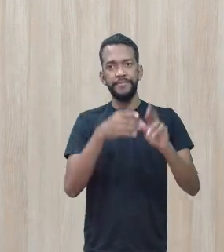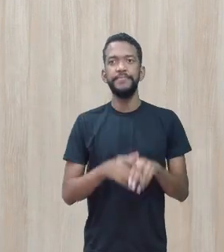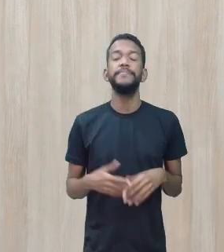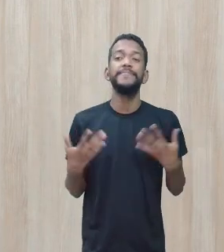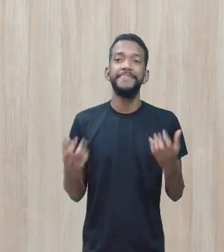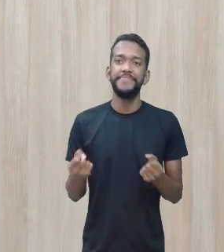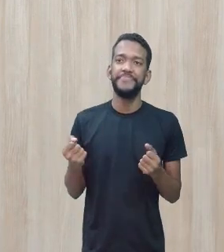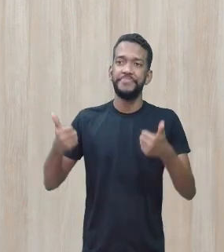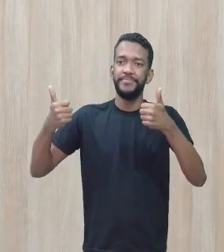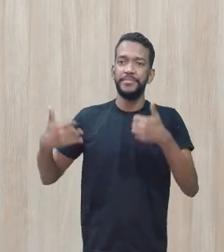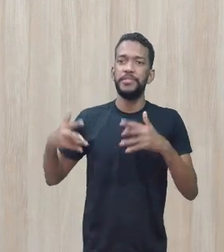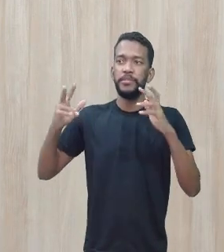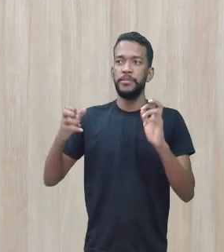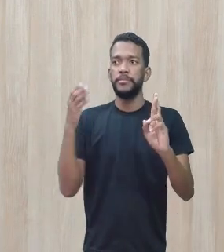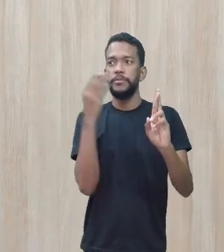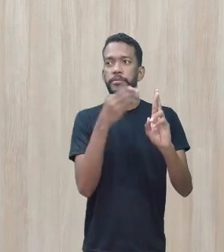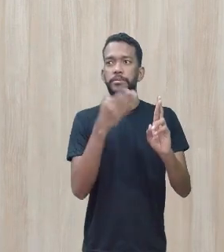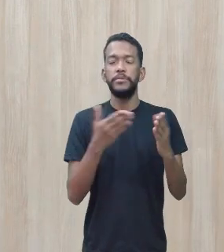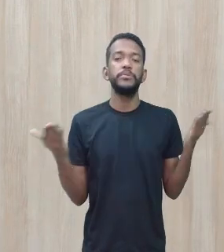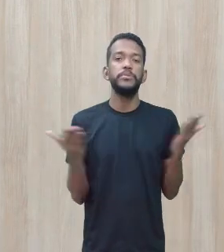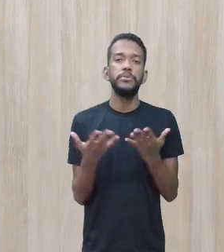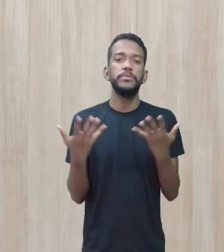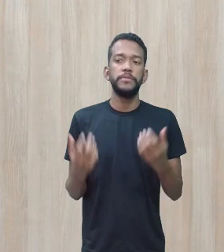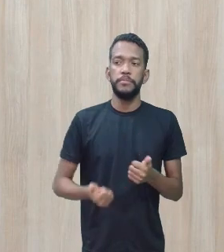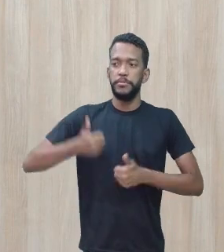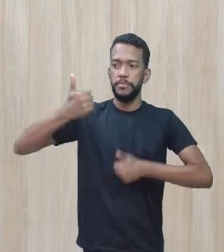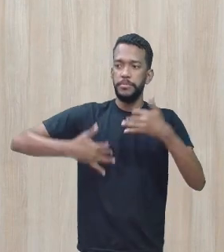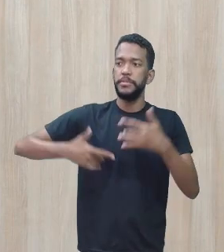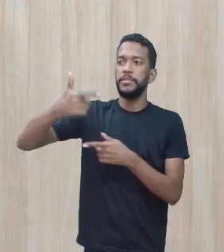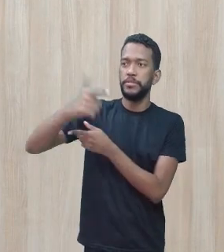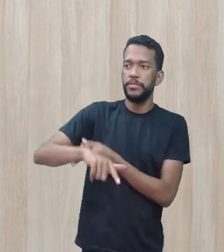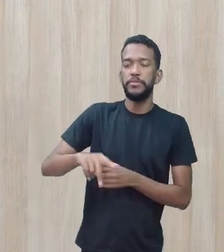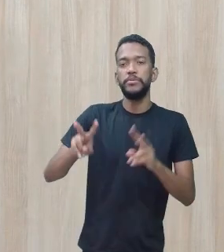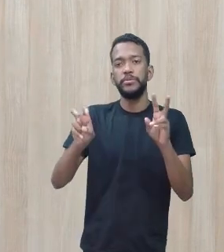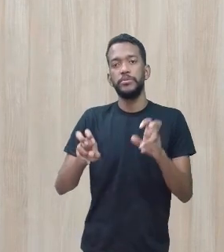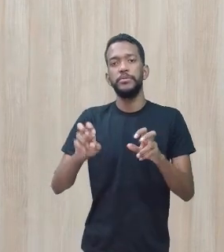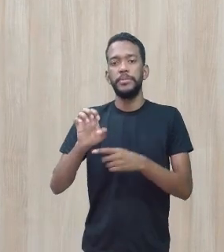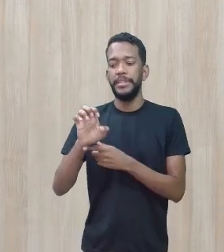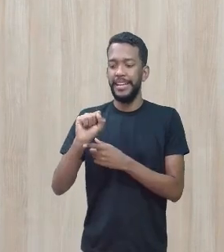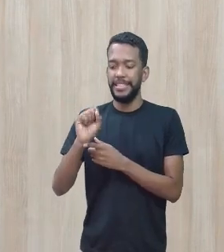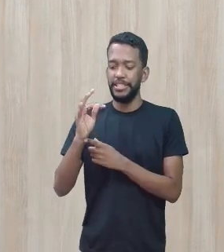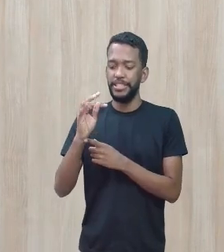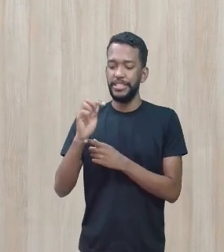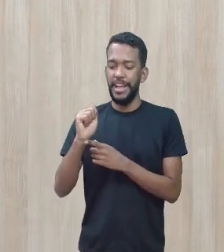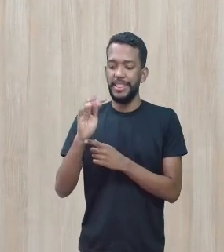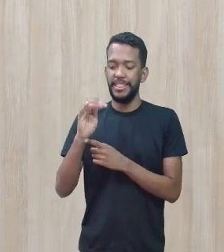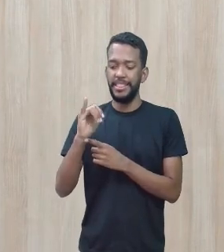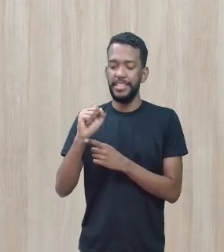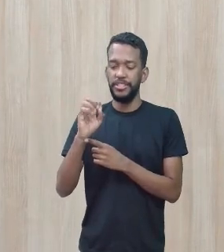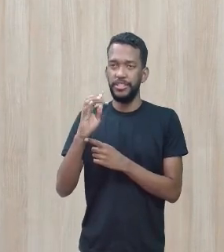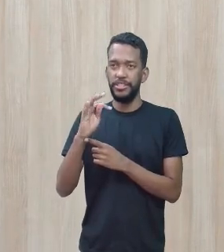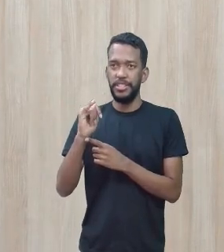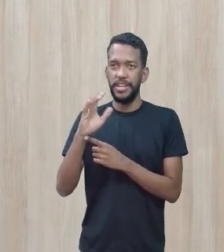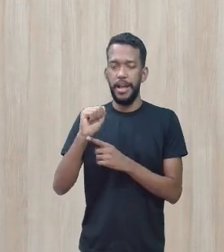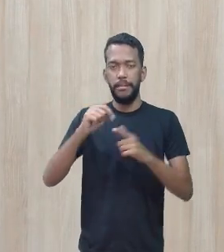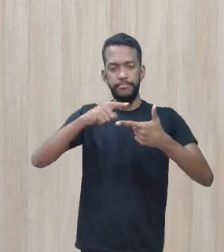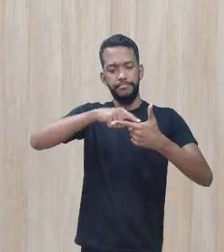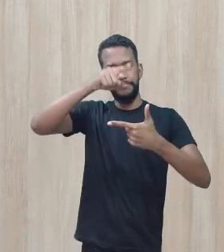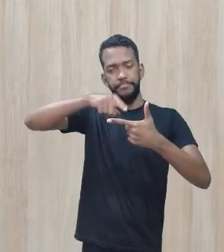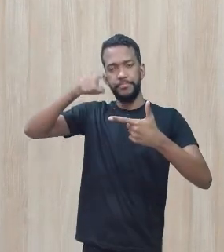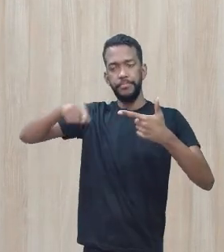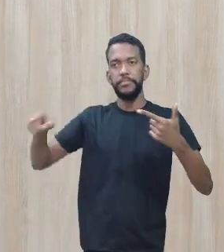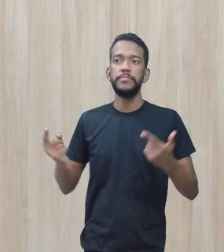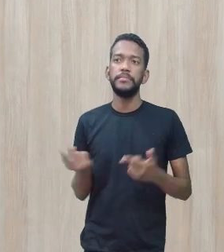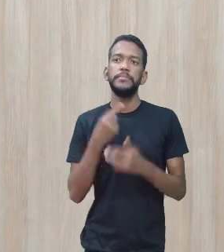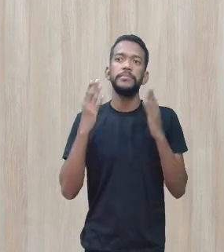bastante coisa sobre isso, porque a gente vai falar mais uma vez sobre estatística. Relembrando a aula passada, a gente teve 2 momentos